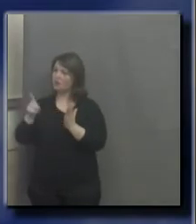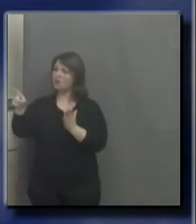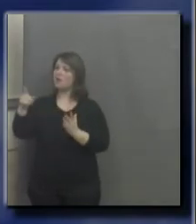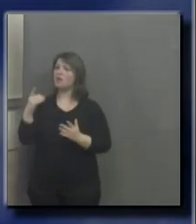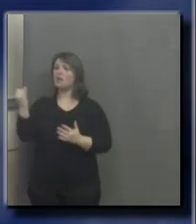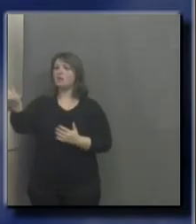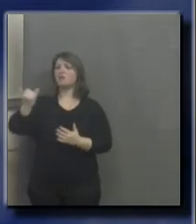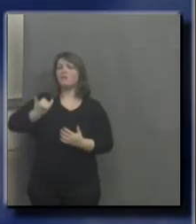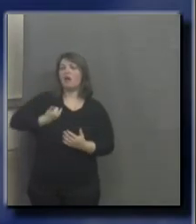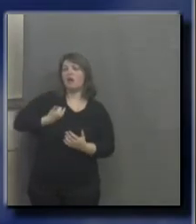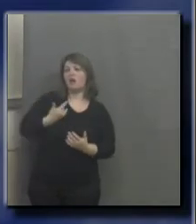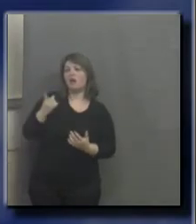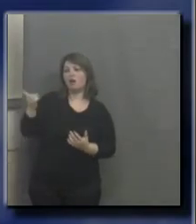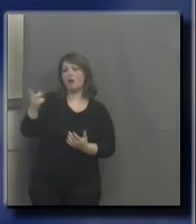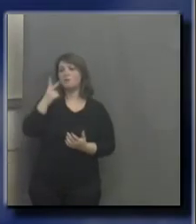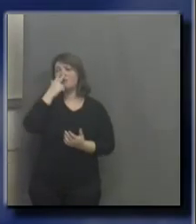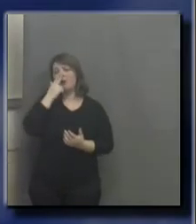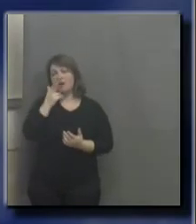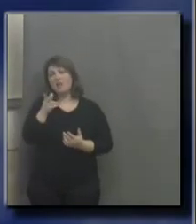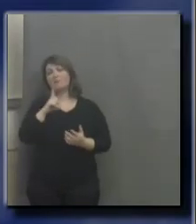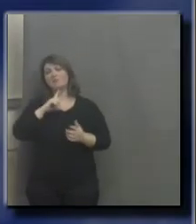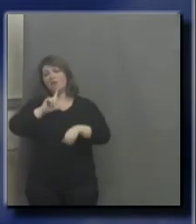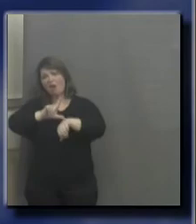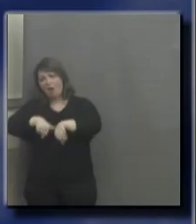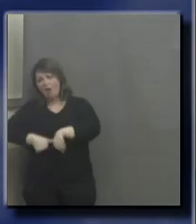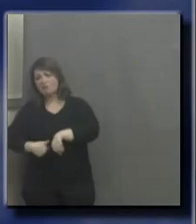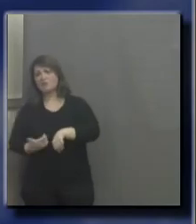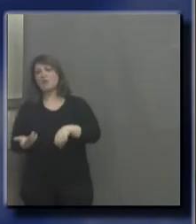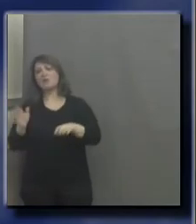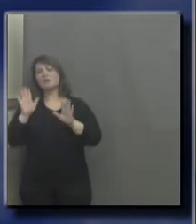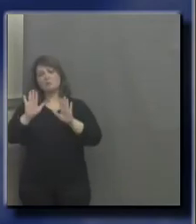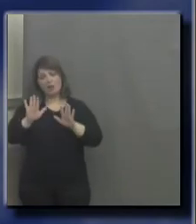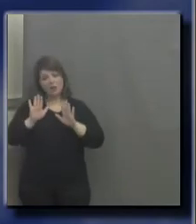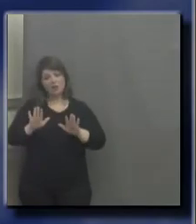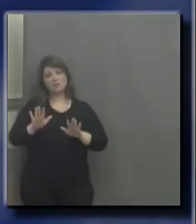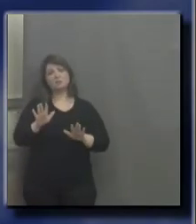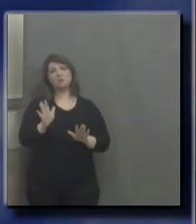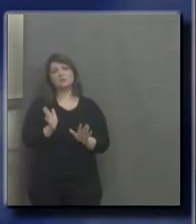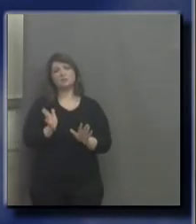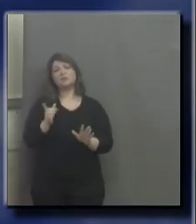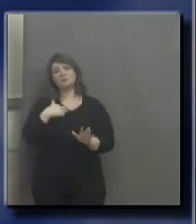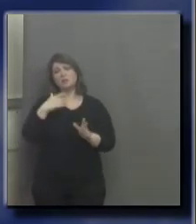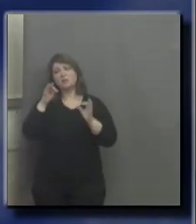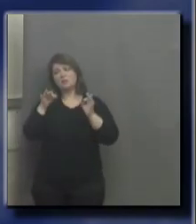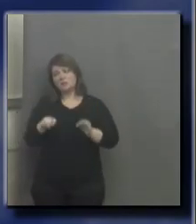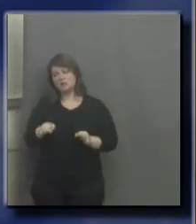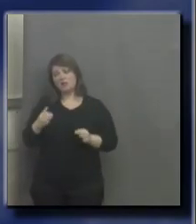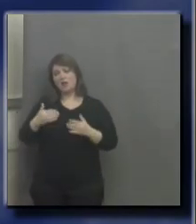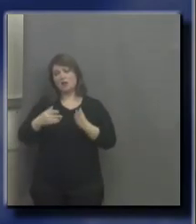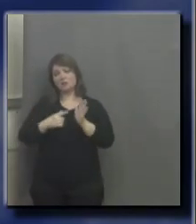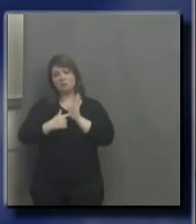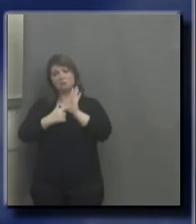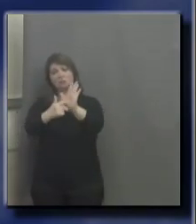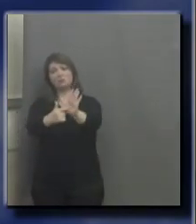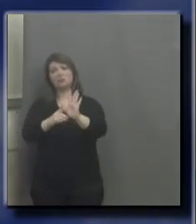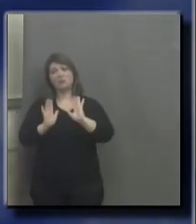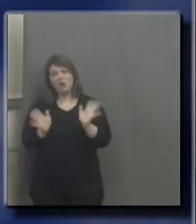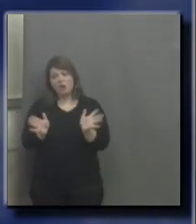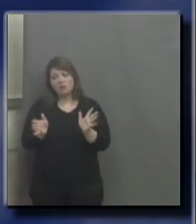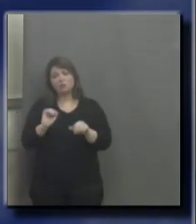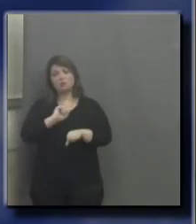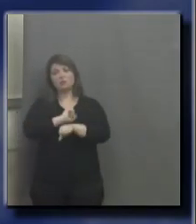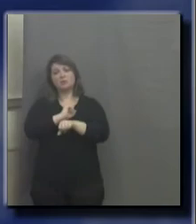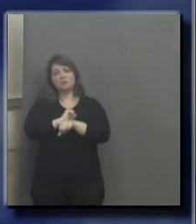que, sim, está havendo um certo atraso, tal, mas que, por enquanto, parece que está tudo certo e ele vai ser publicado. Então,